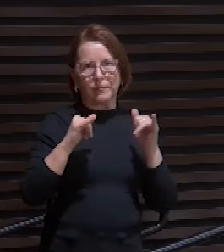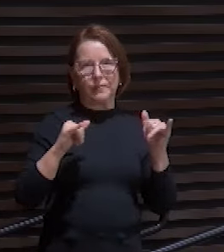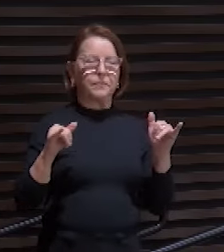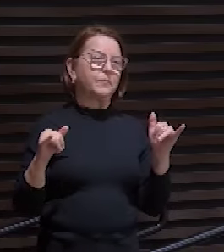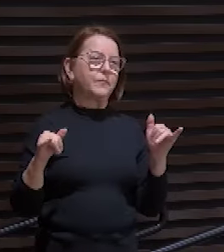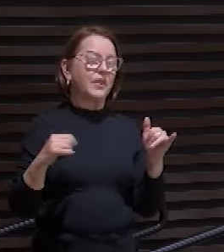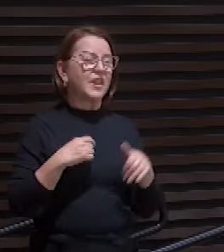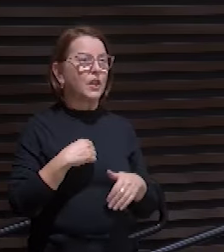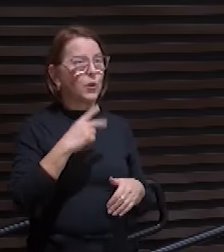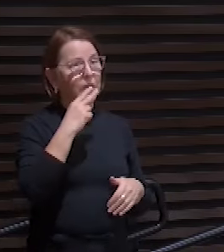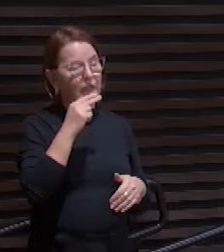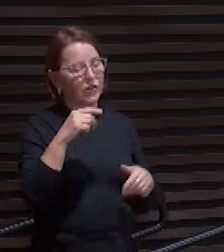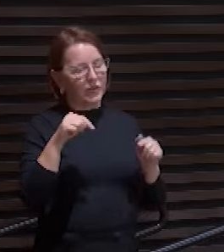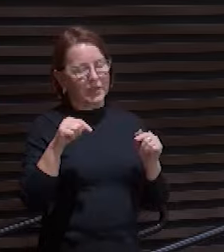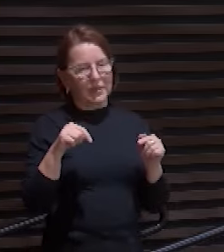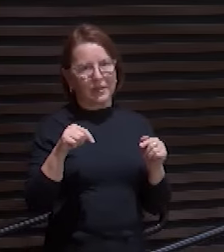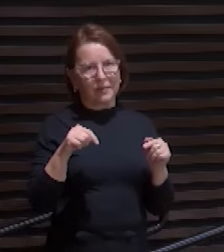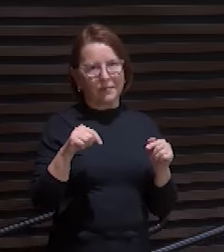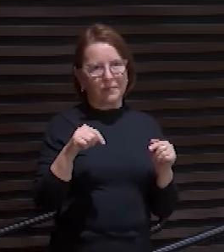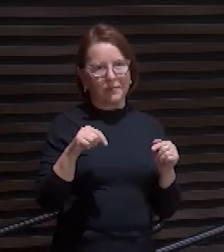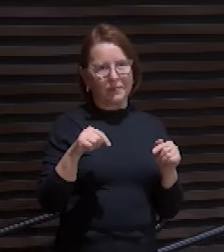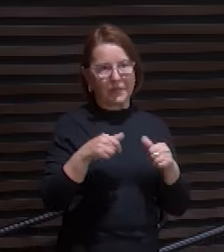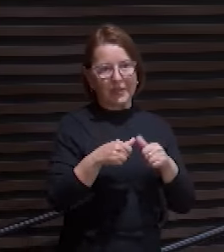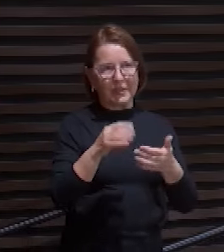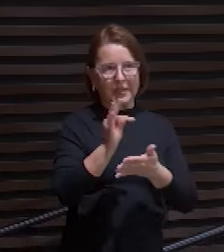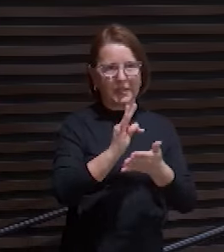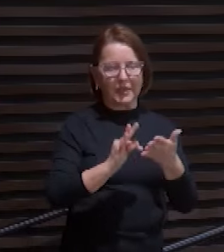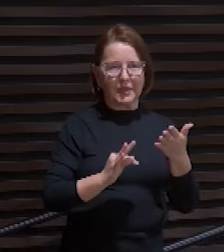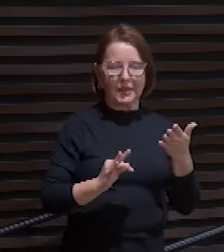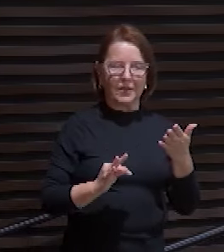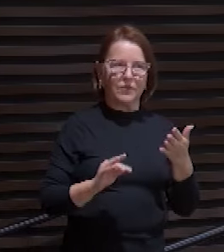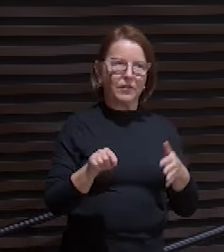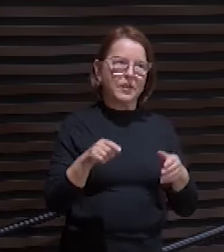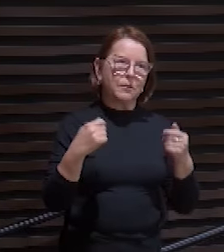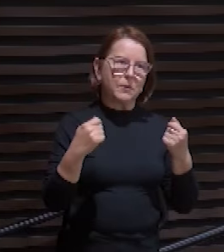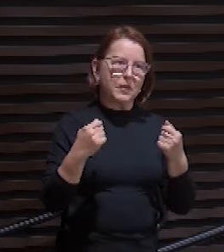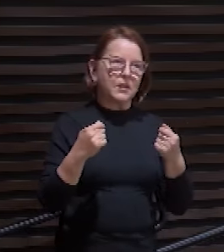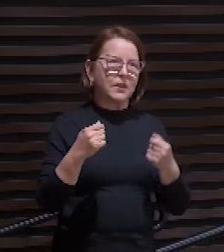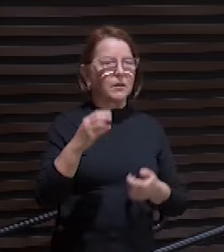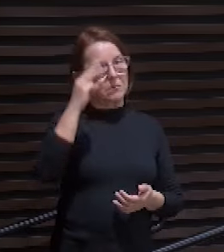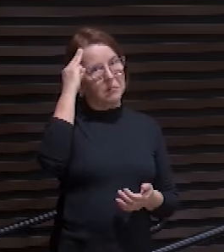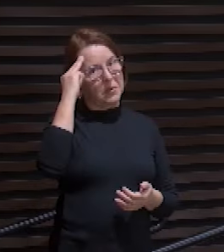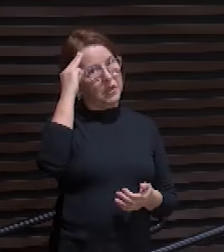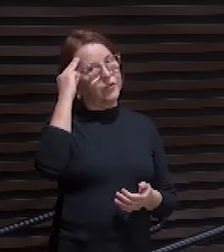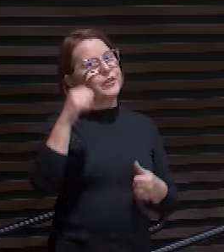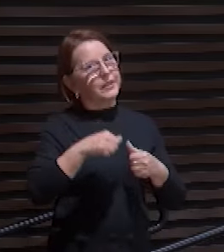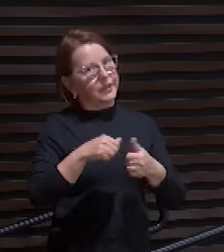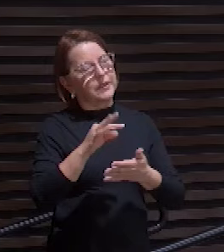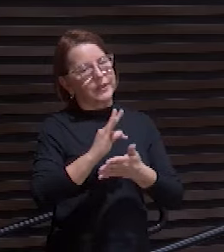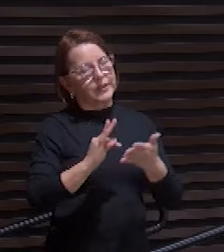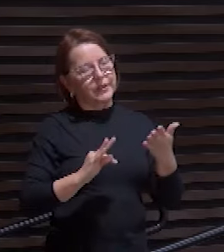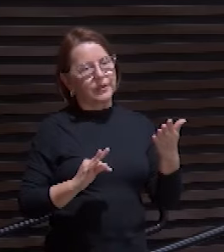creio que aqui vai ser, esse texto aqui, você precisa ruminar esse texto, como eu disse da outra vez.